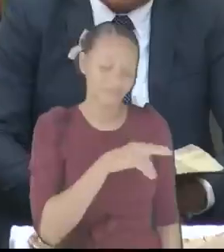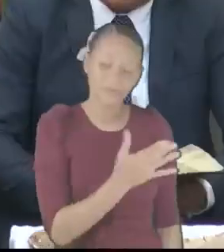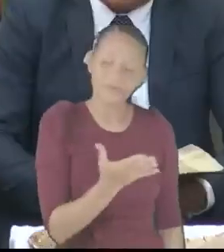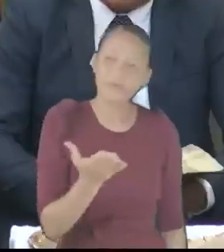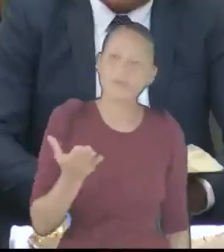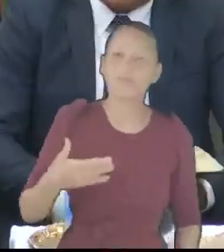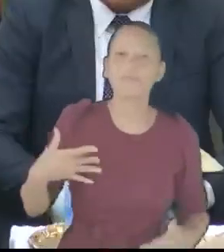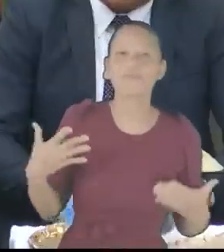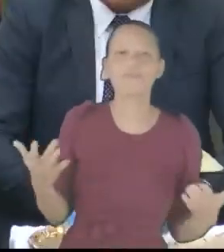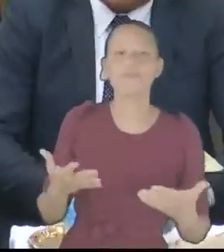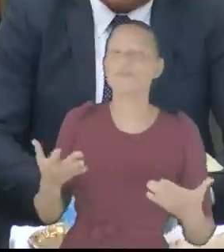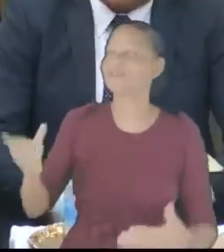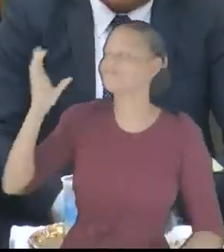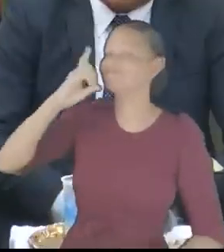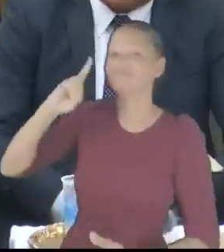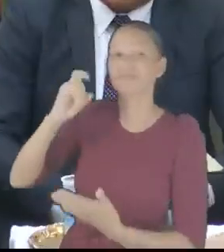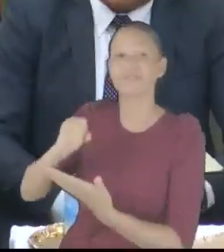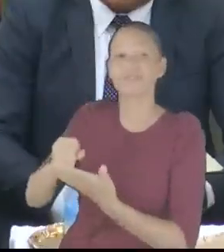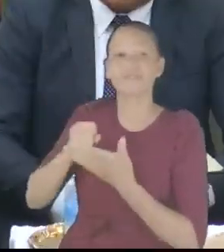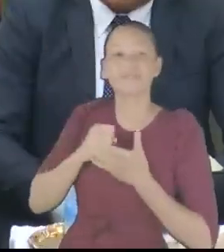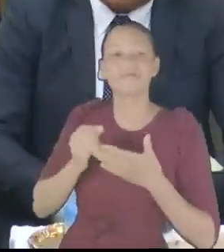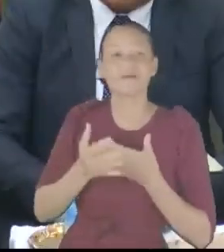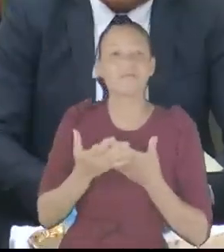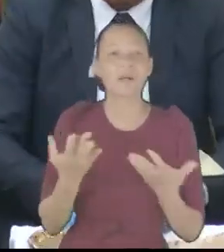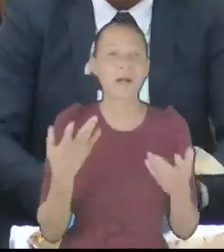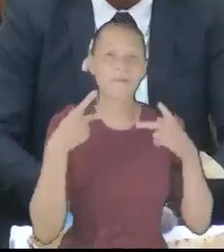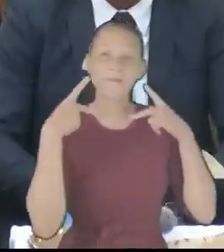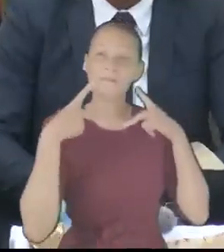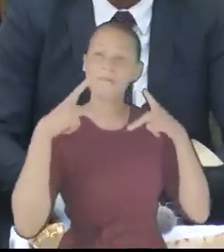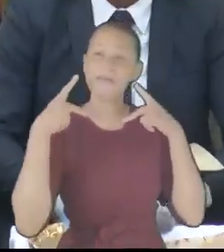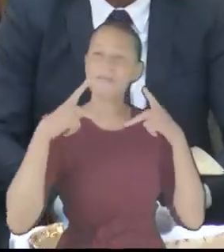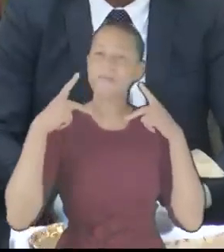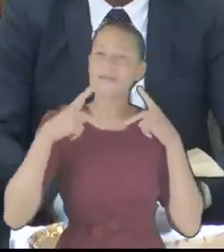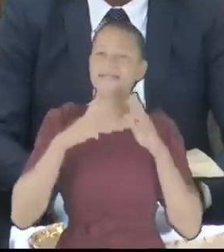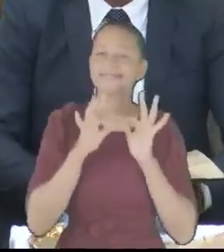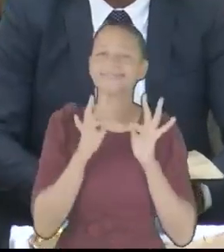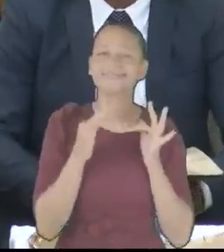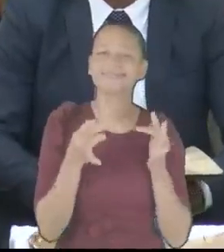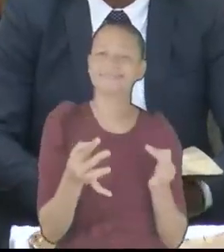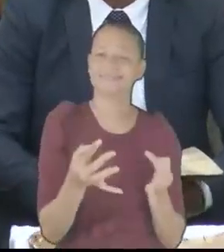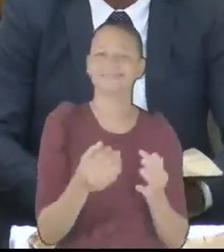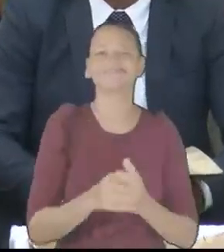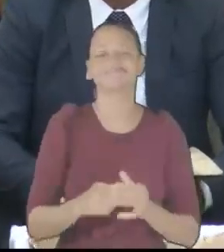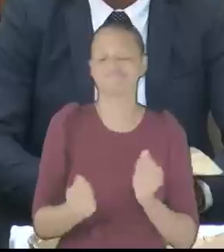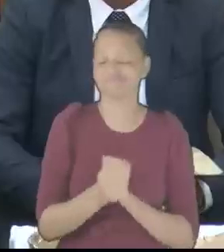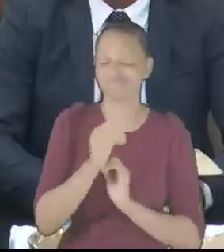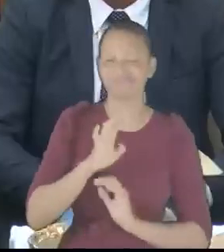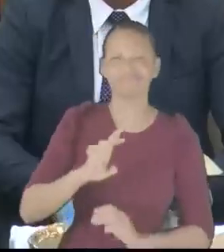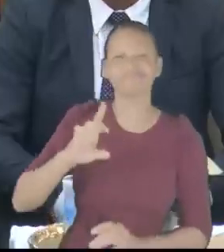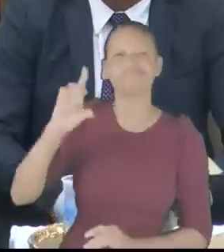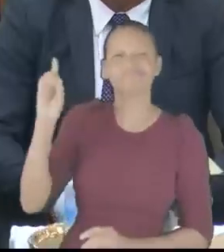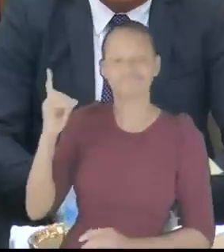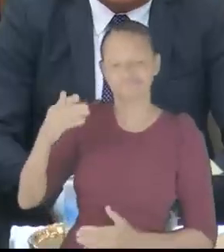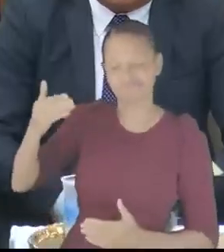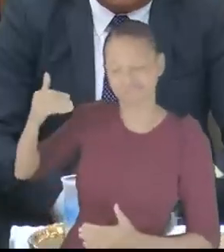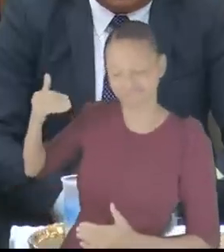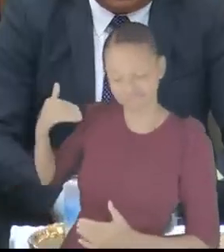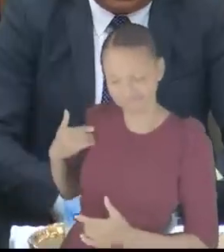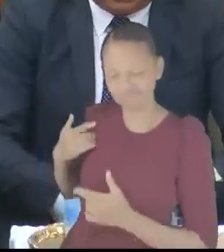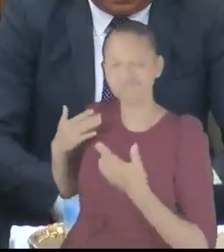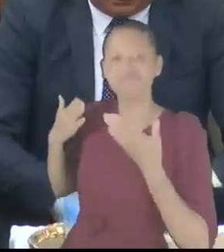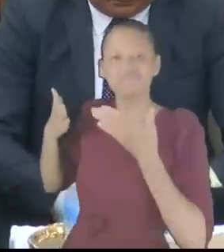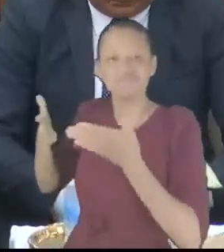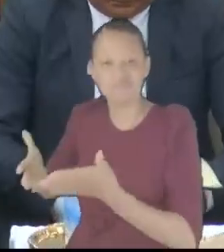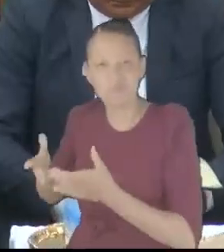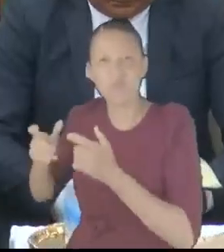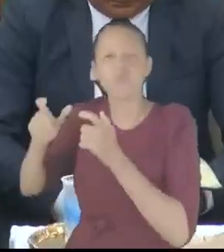vamos trazer, com a ajuda de Deus, uma palavra muito simples. Glória a Deus. Eu estava num determinado